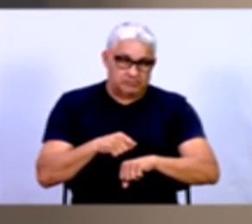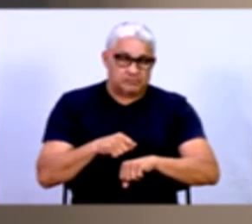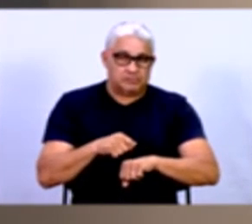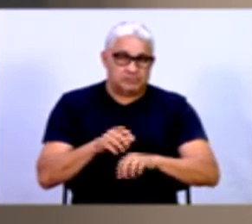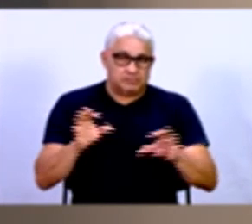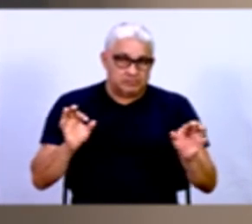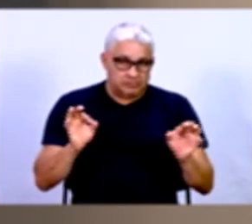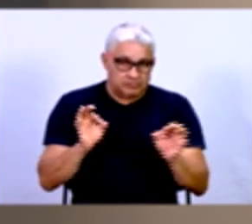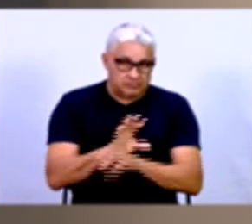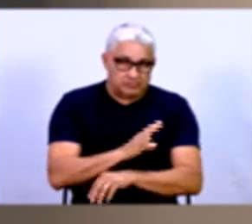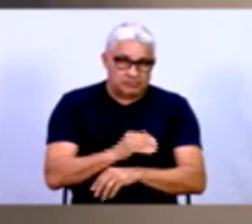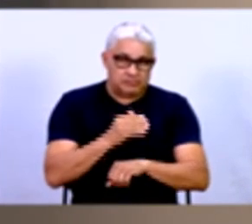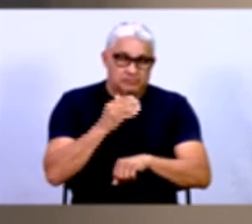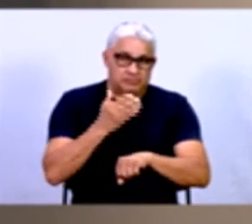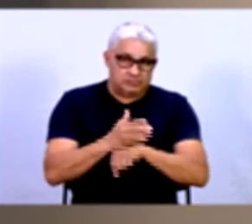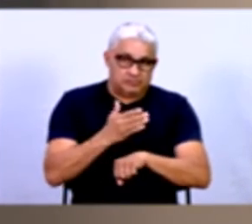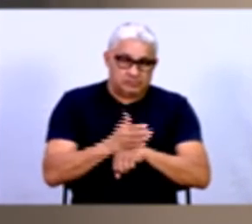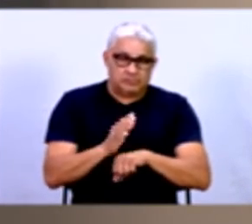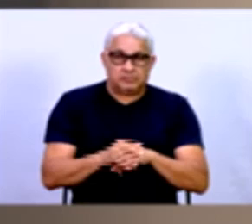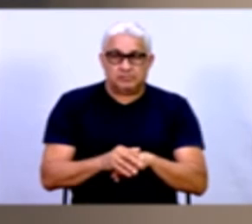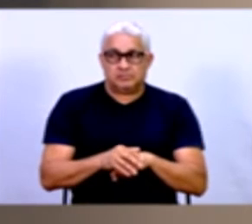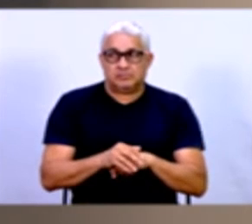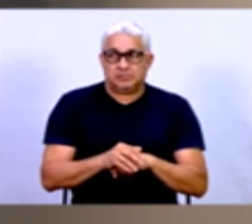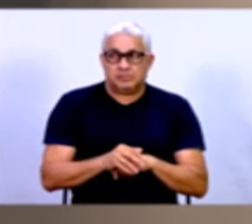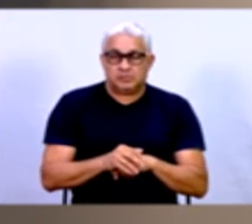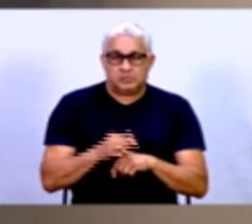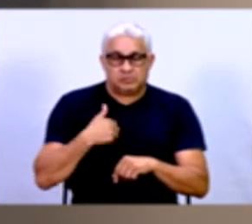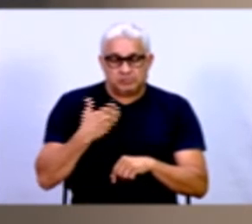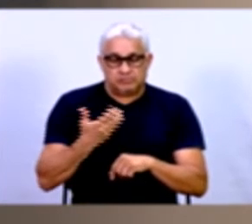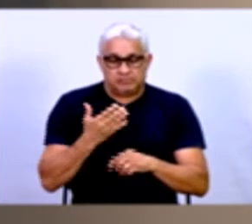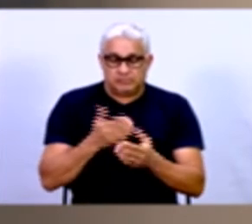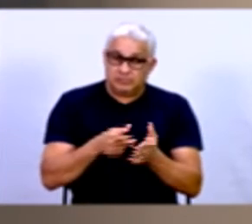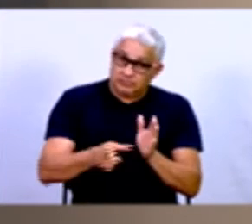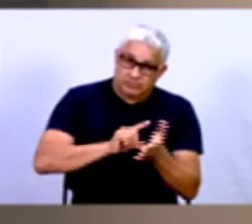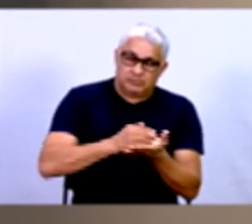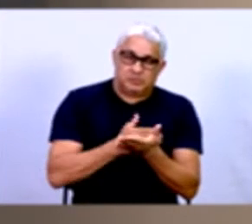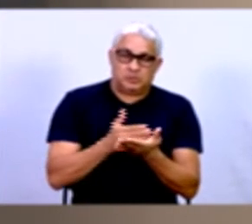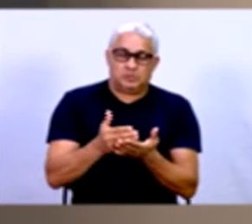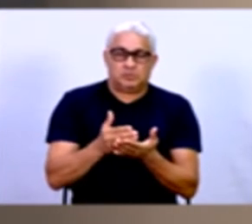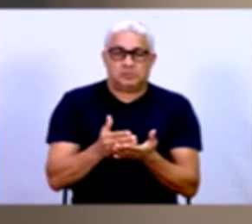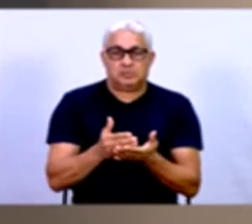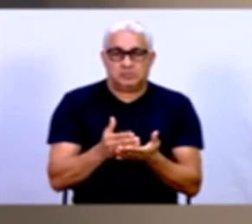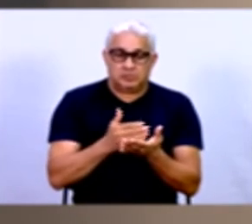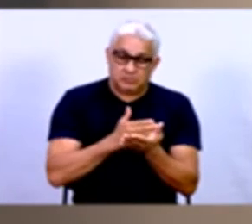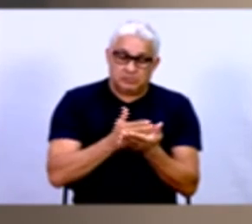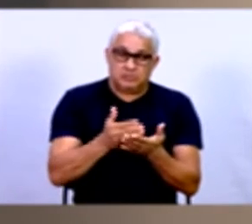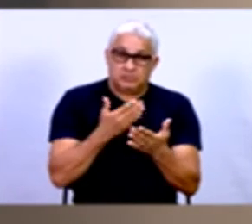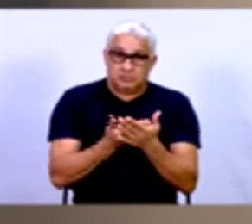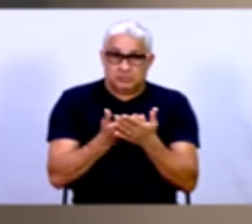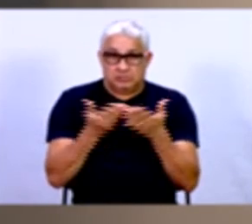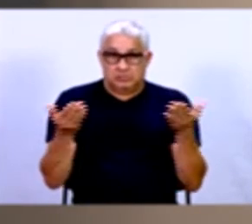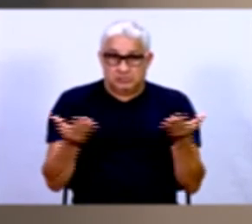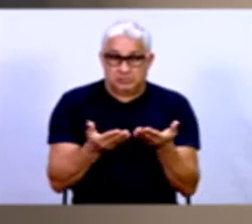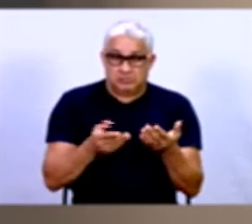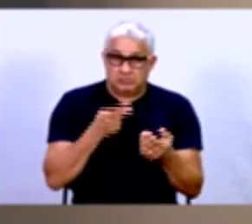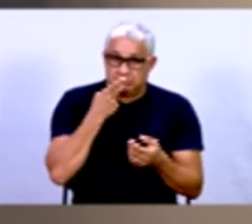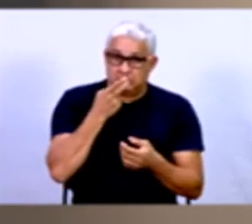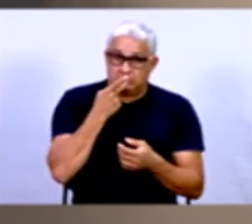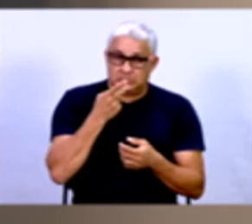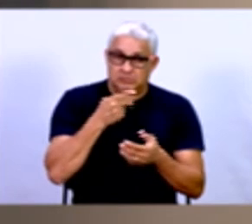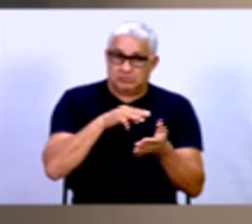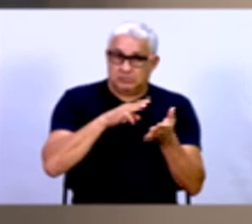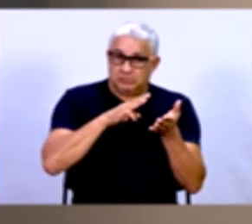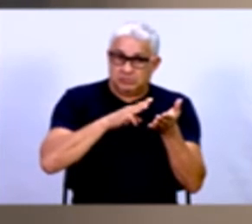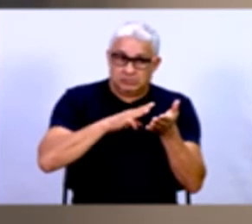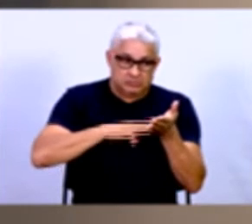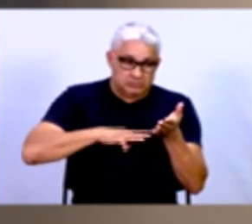tá? Só uma coisa que eu quero ressaltar aqui antes da gente dar início à nossa correção. No início da nossa aula de hoje, eu falei que os métodos,